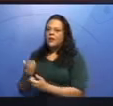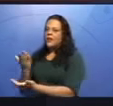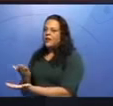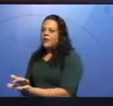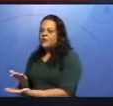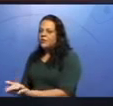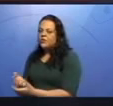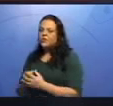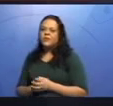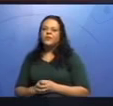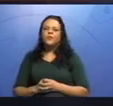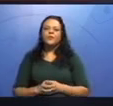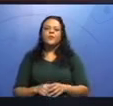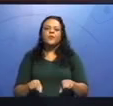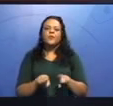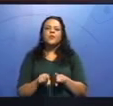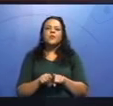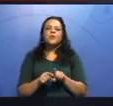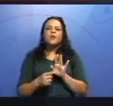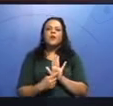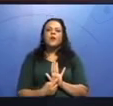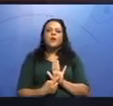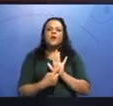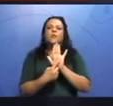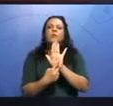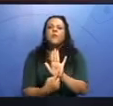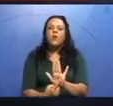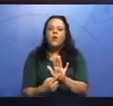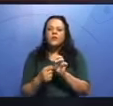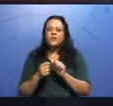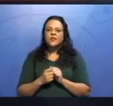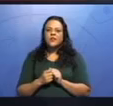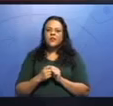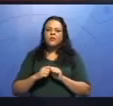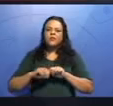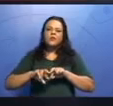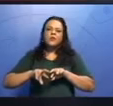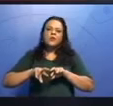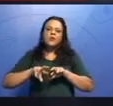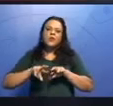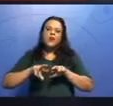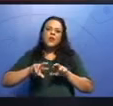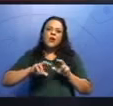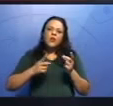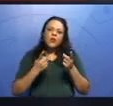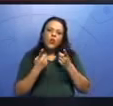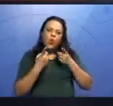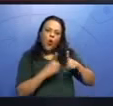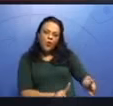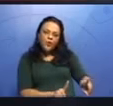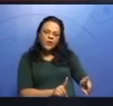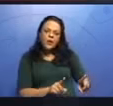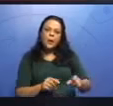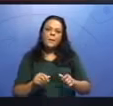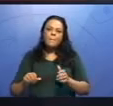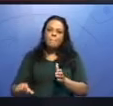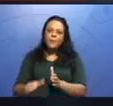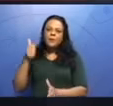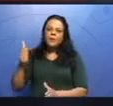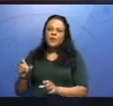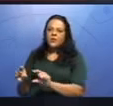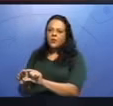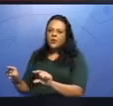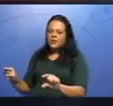pode também indicar a quebra de uma expectativa gerada pelo que se diz na primeira oração. Então, na primeira oração é